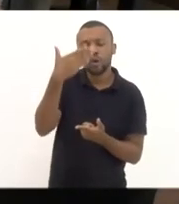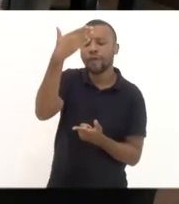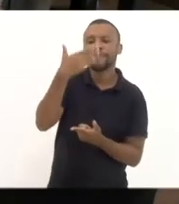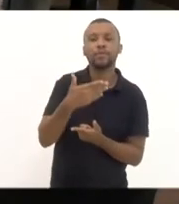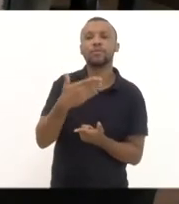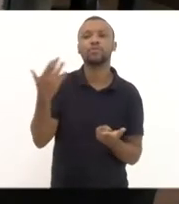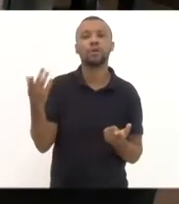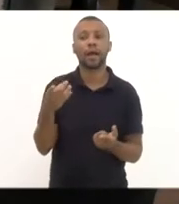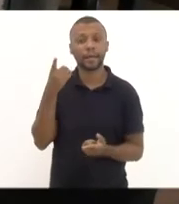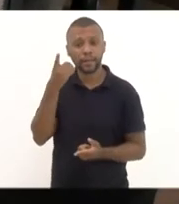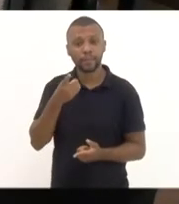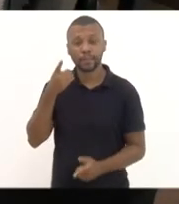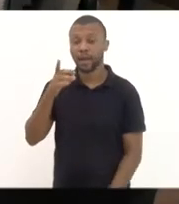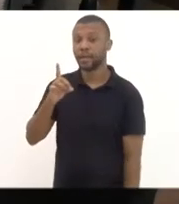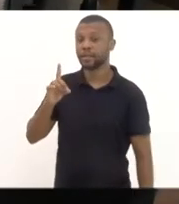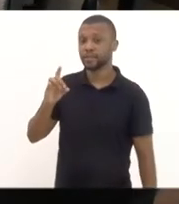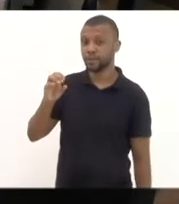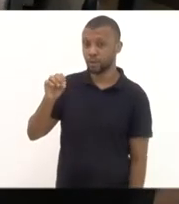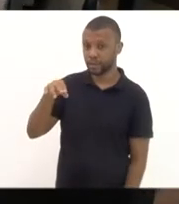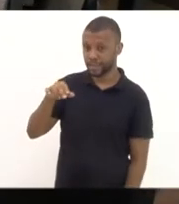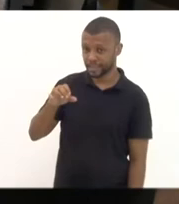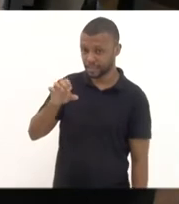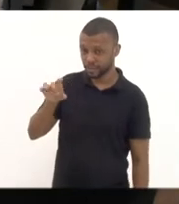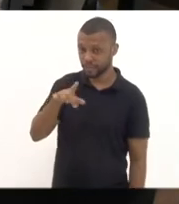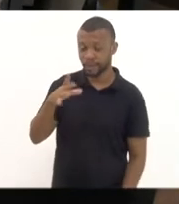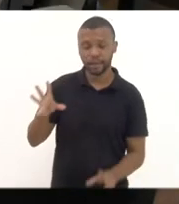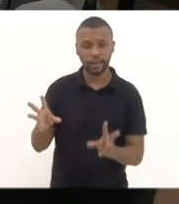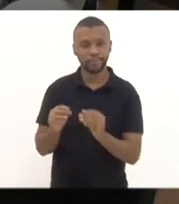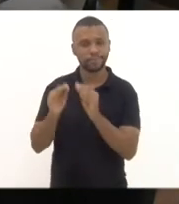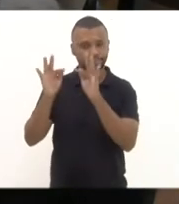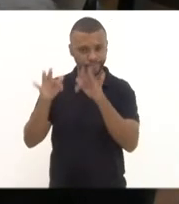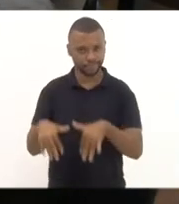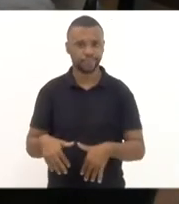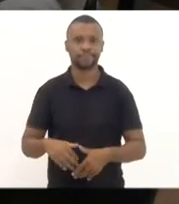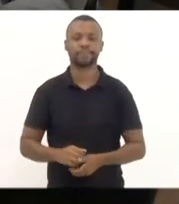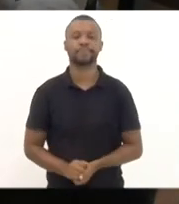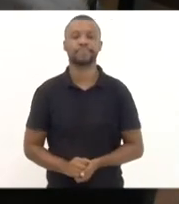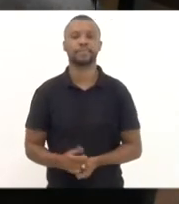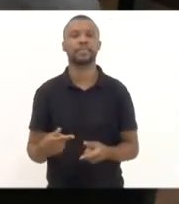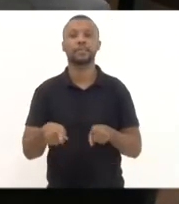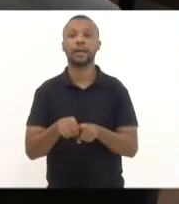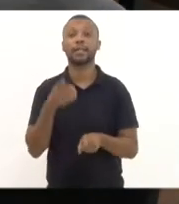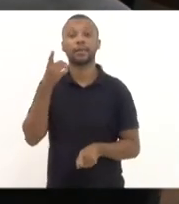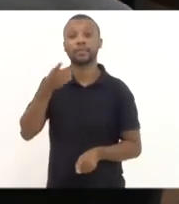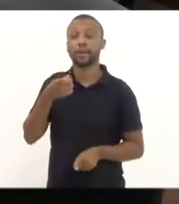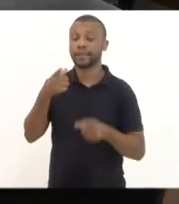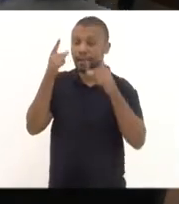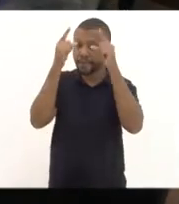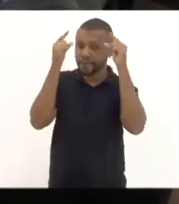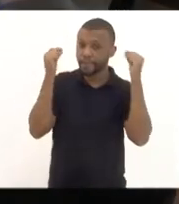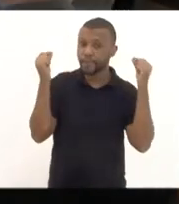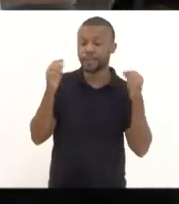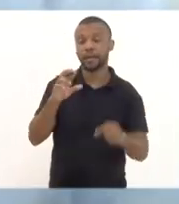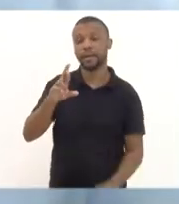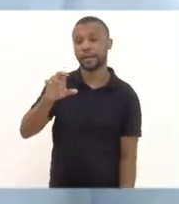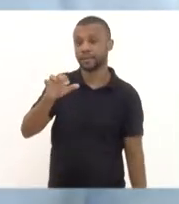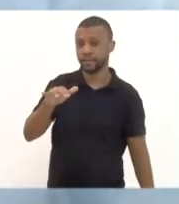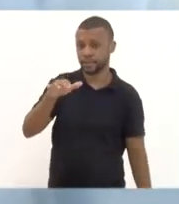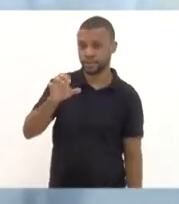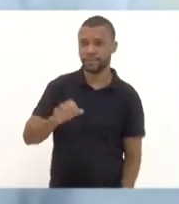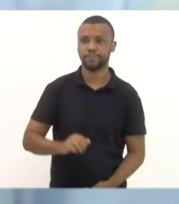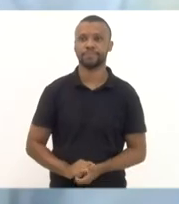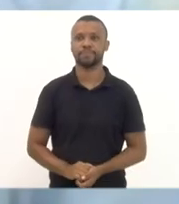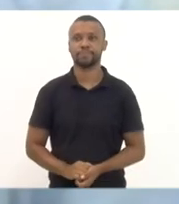deputado Dionísio Lins para fazer as considerações Deputado a enfermeira a gente está chegando por não Deputado Dionísio